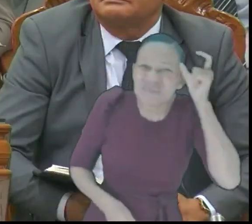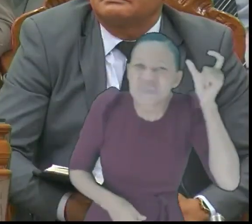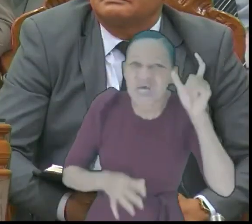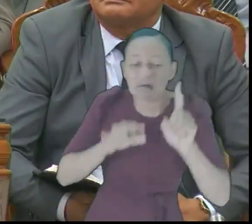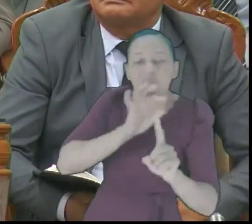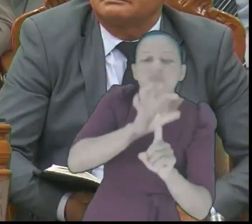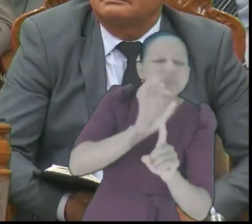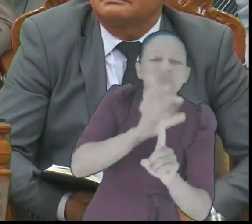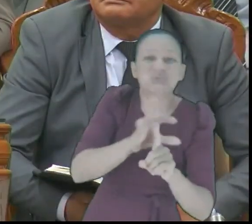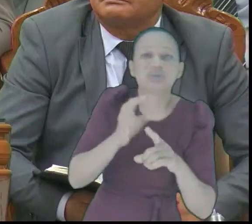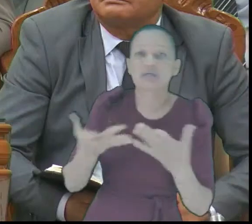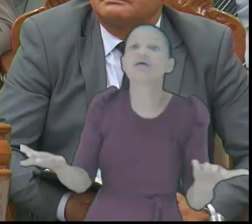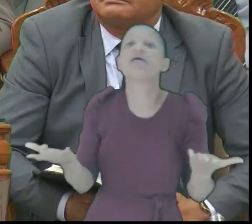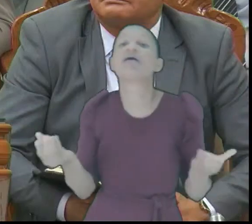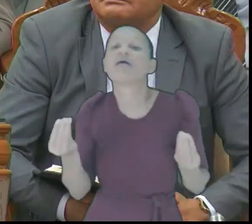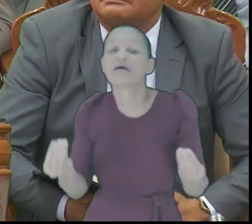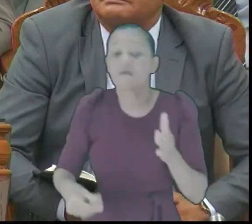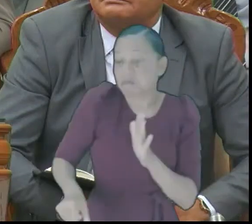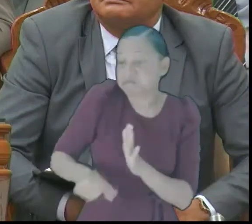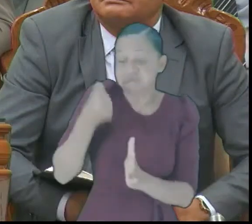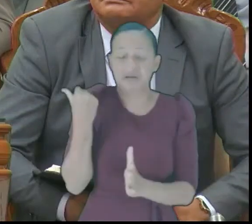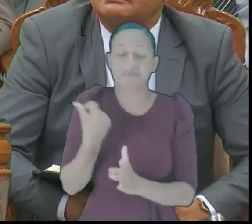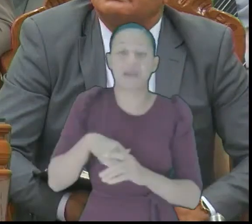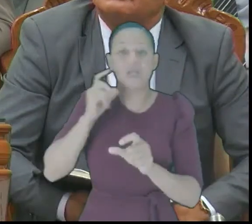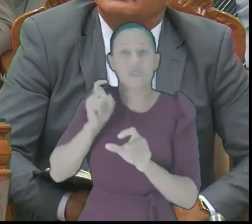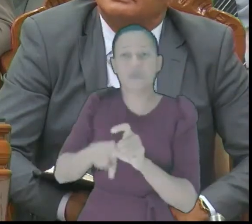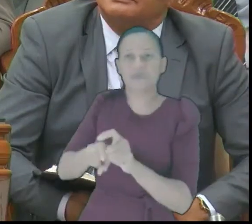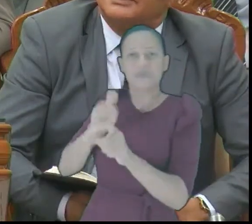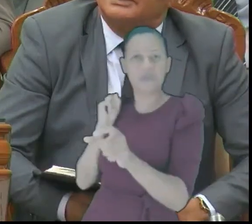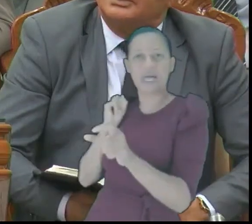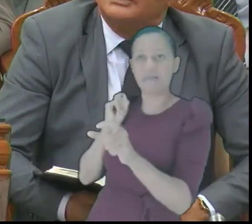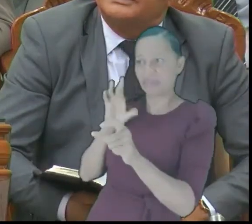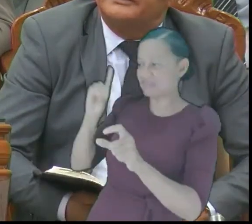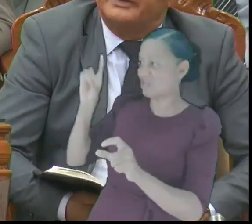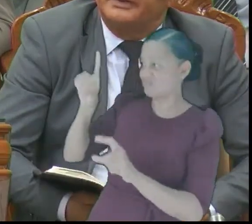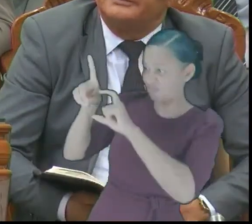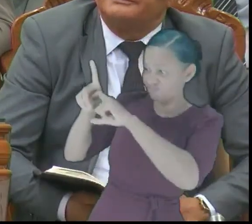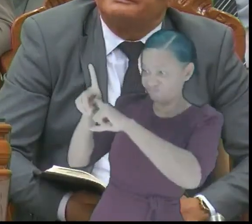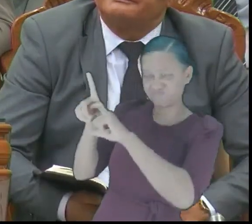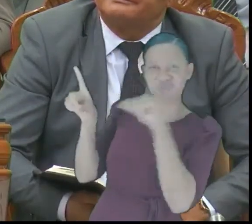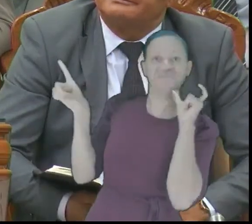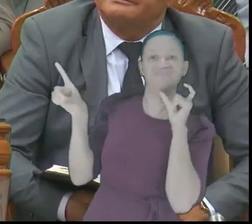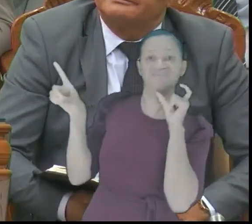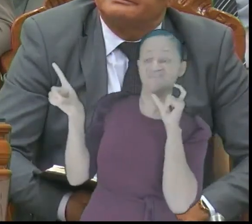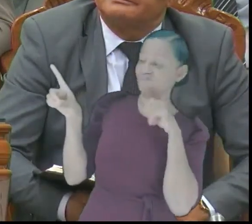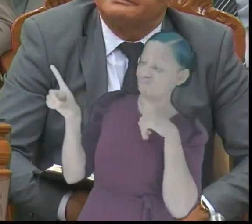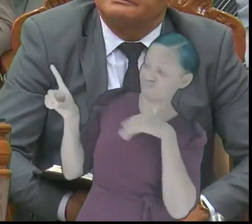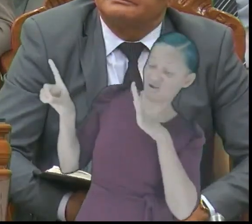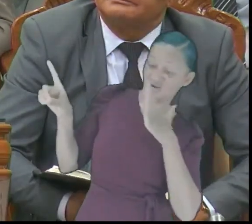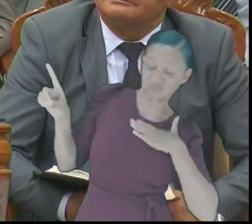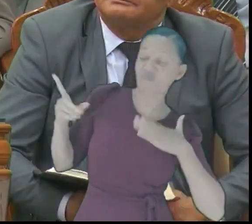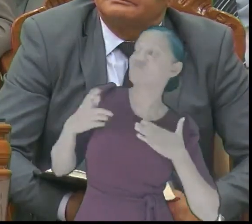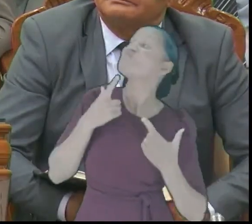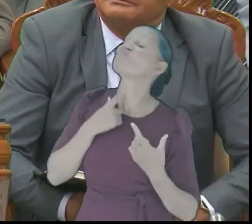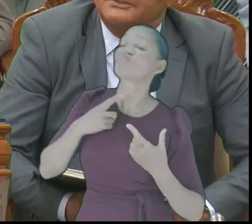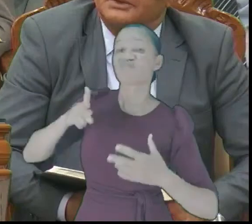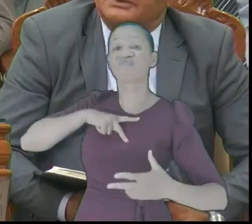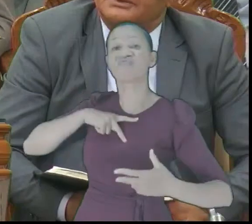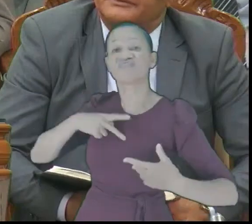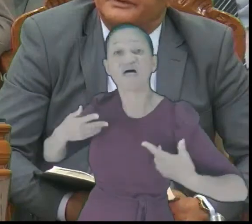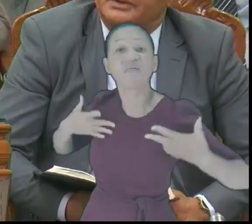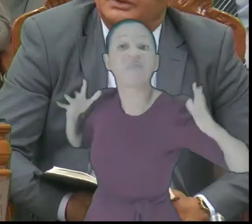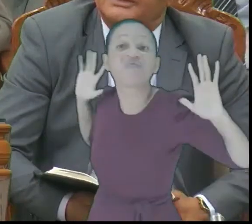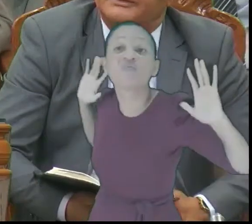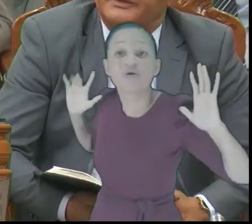Quem é que é independente de Deus? Quem foi o primeiro que foi independente de Deus? Quem foi o primeiro que se independeu de Deus? Se eu faço o que eu quero, quem manda em mim sou eu. Quem